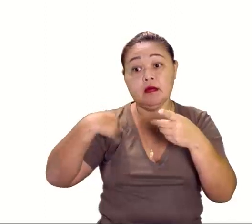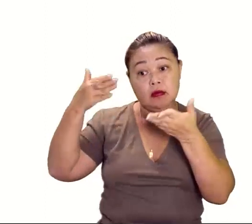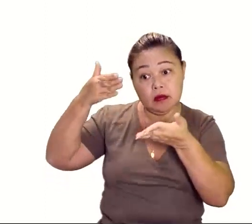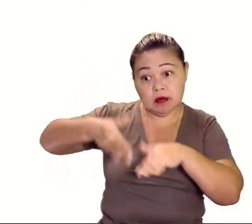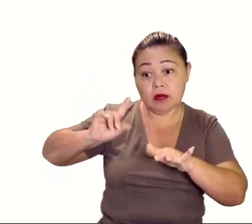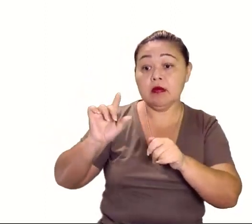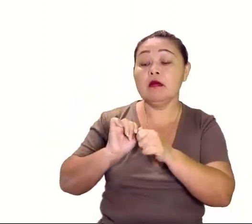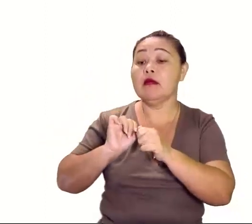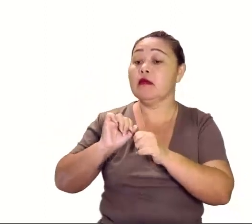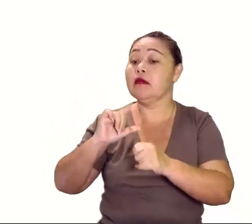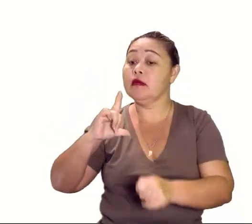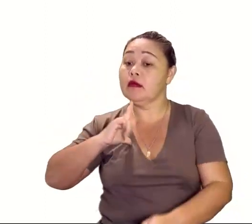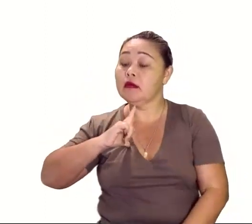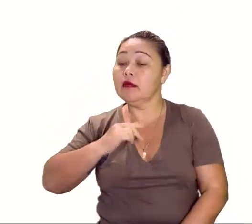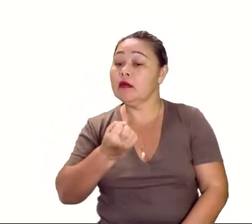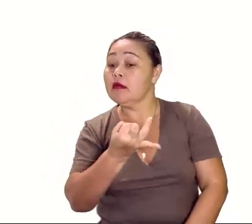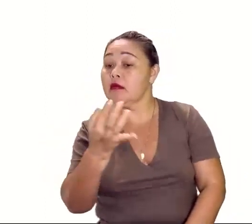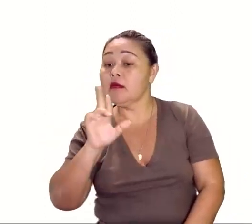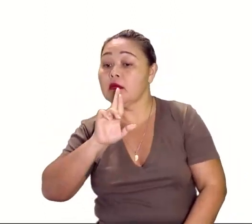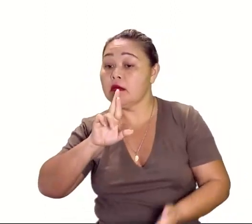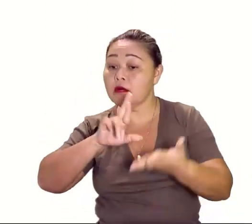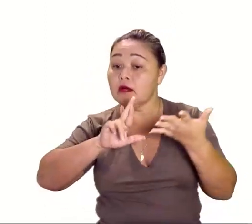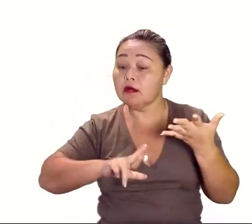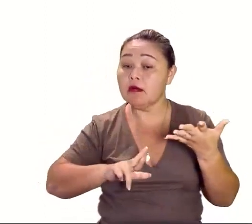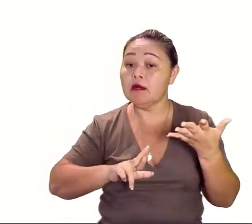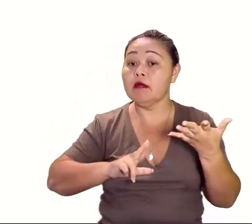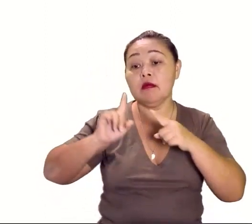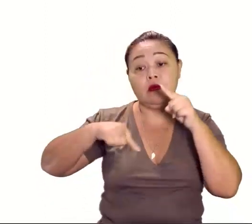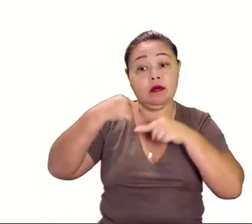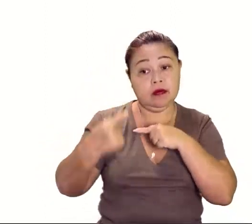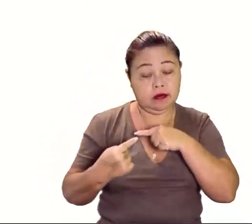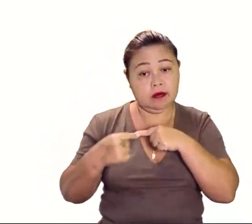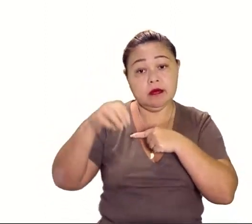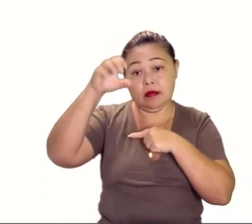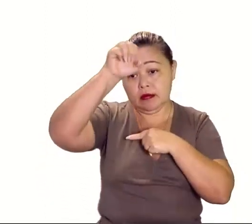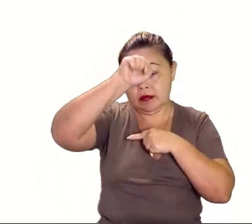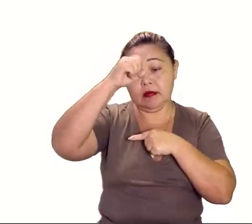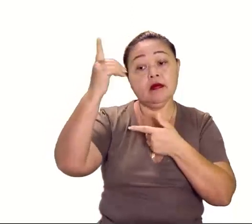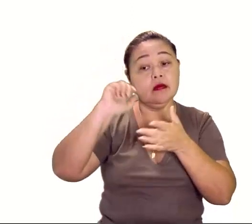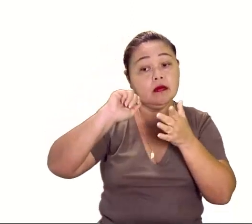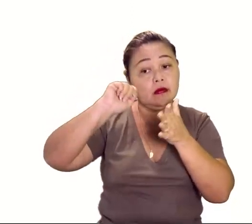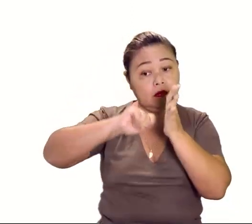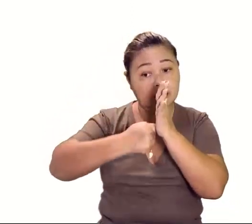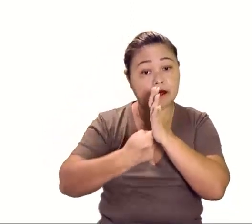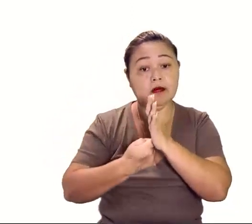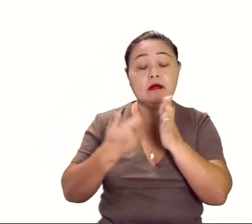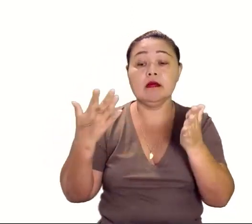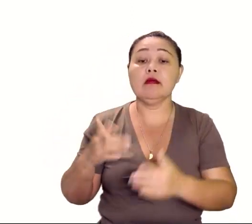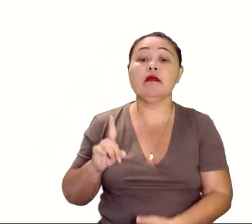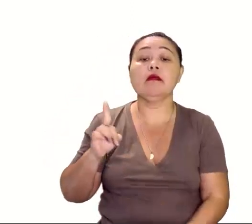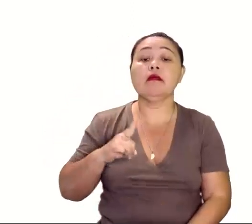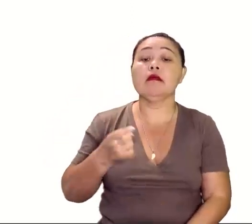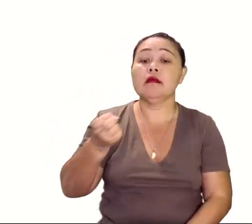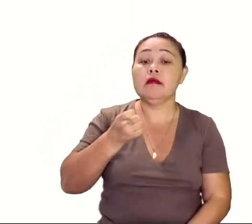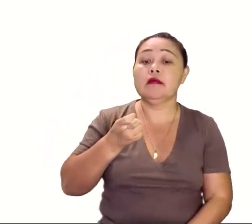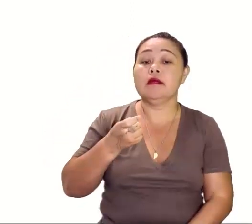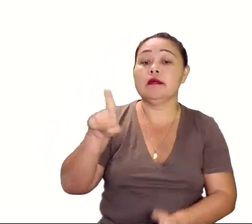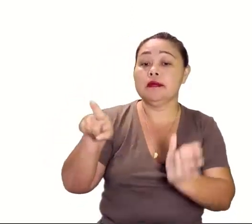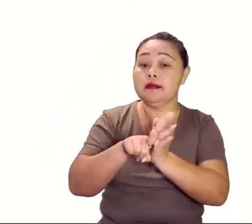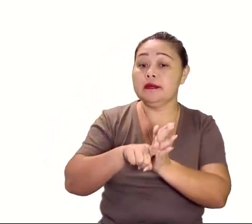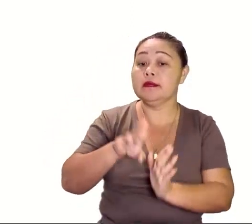para descobrir se a quantidade de raízes que ele tem. Mas depois vocês vão aprender um segredinho, mas só depois, agora não. X é igual ao